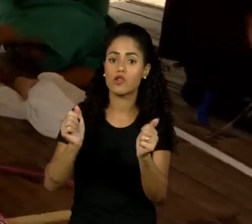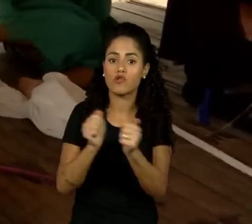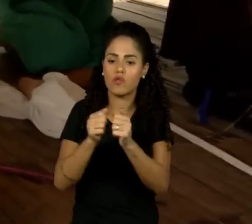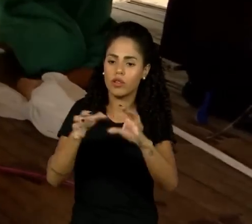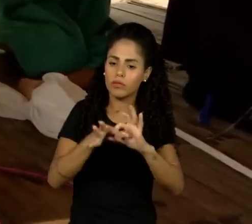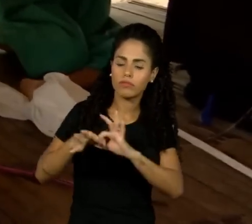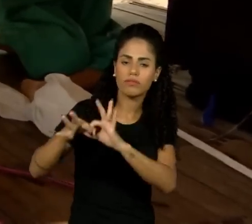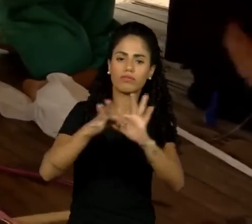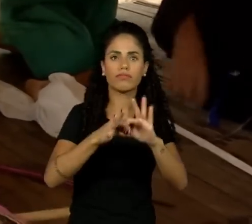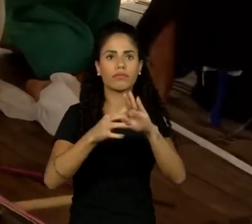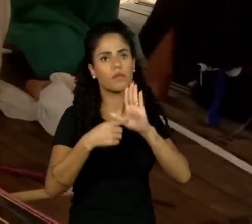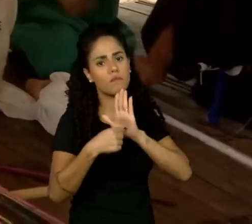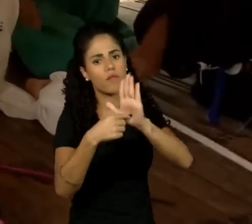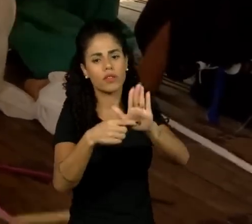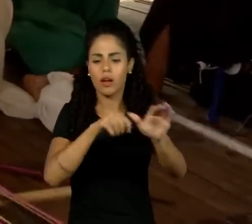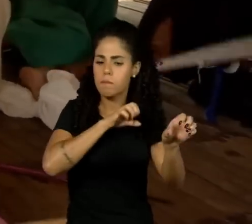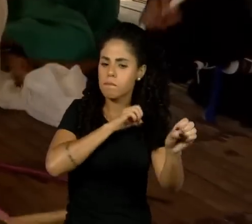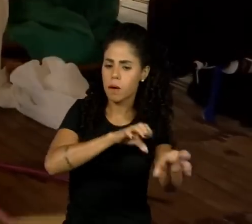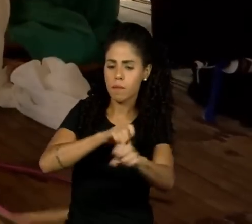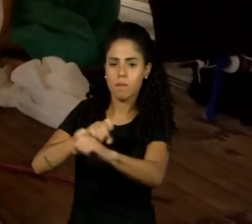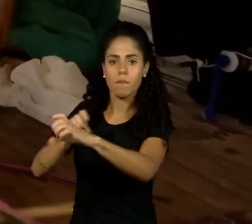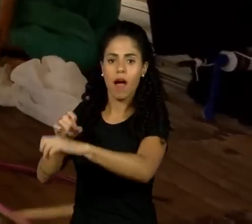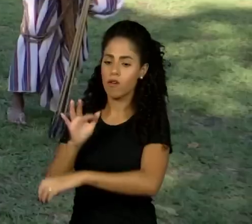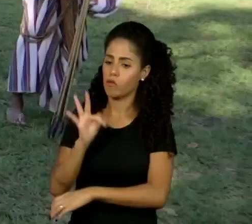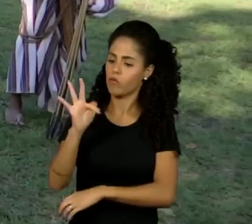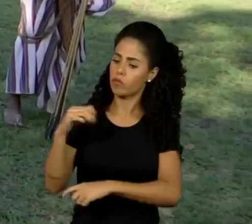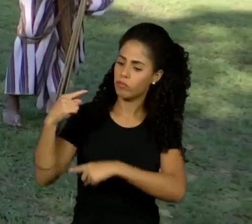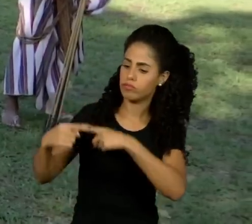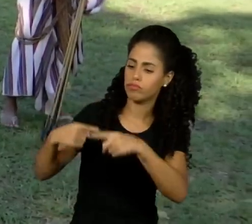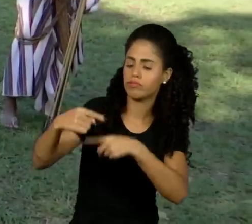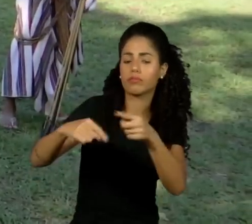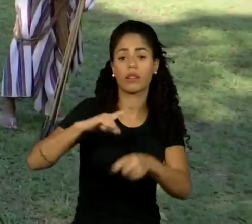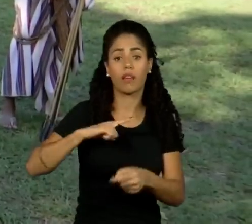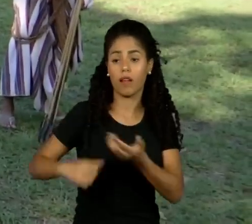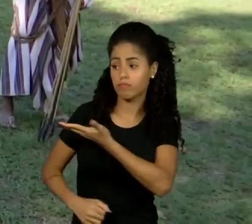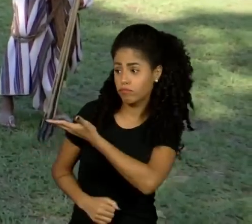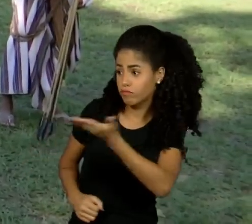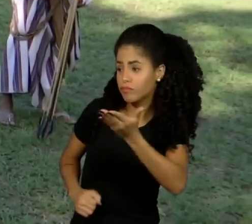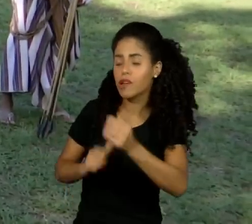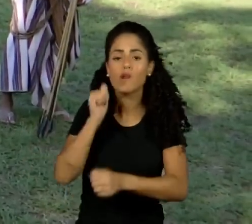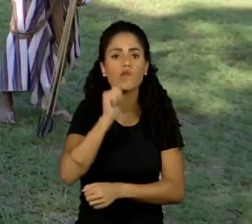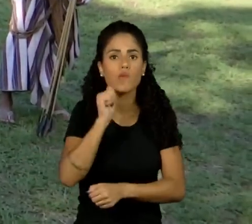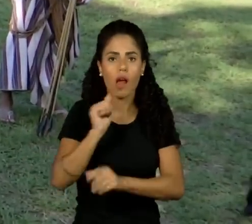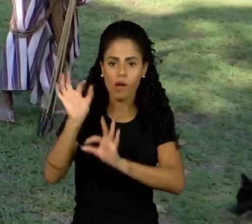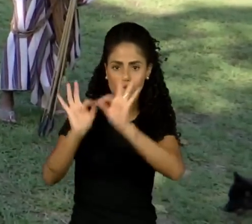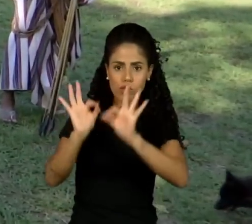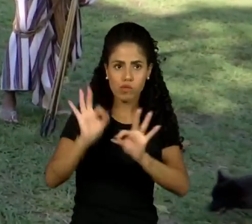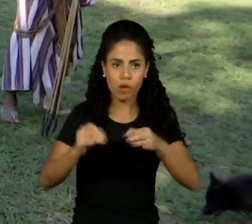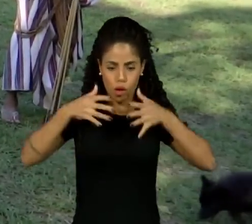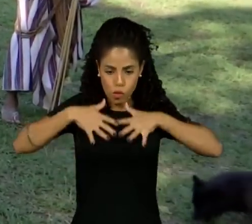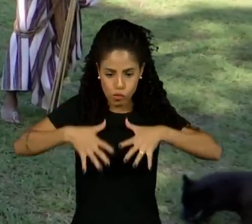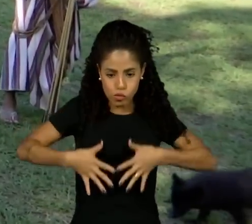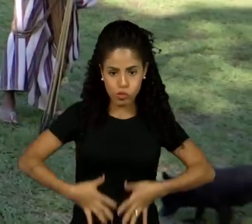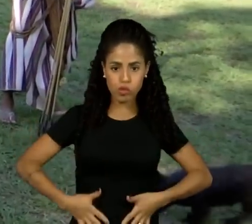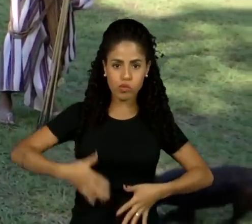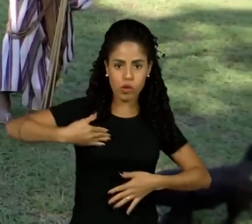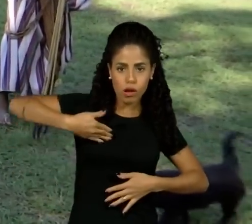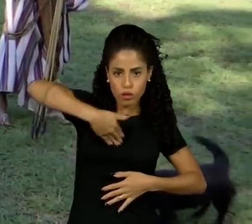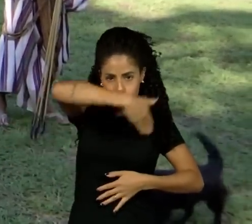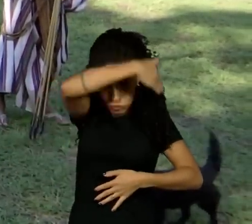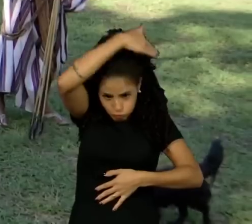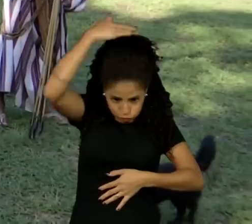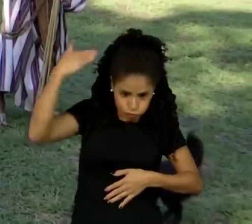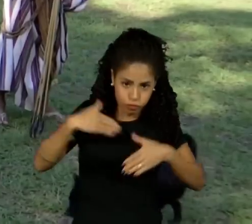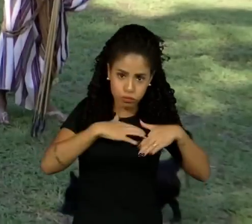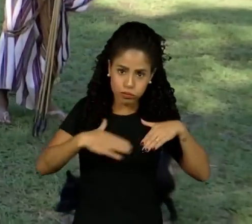seu exemplo à vida das futuras gerações. São elas que tecem as kushmas ou kitarents, as